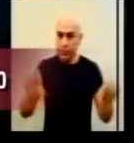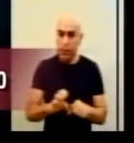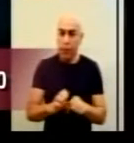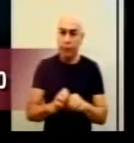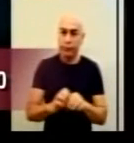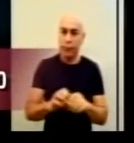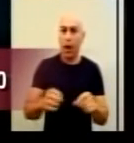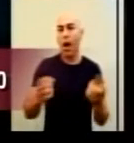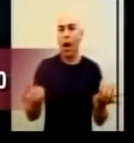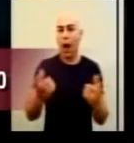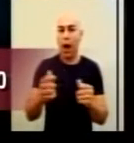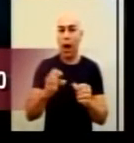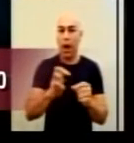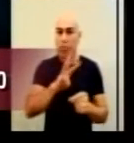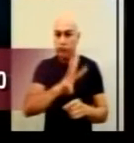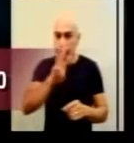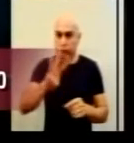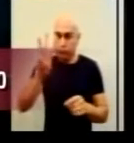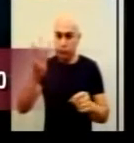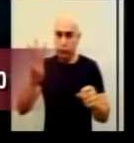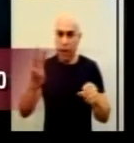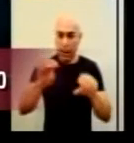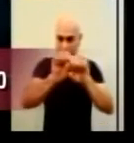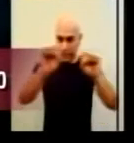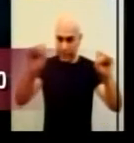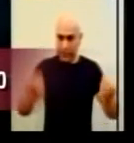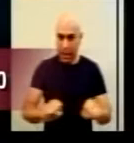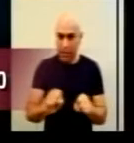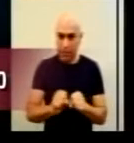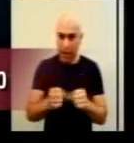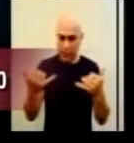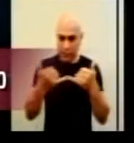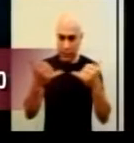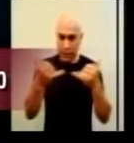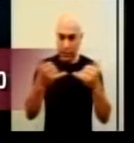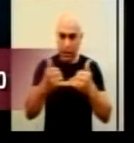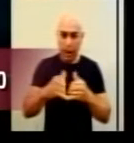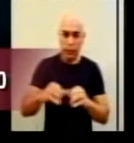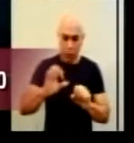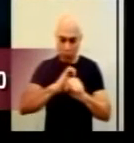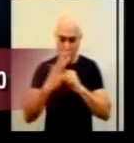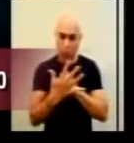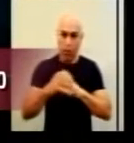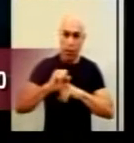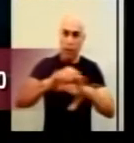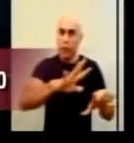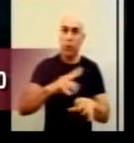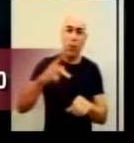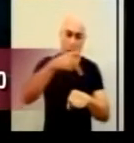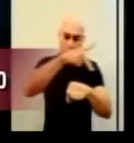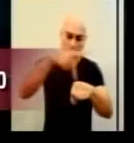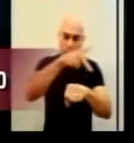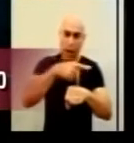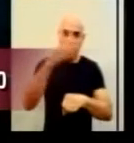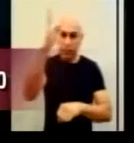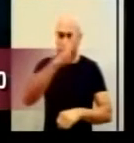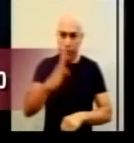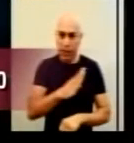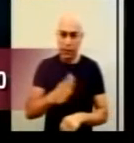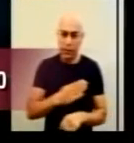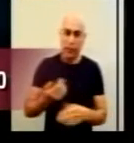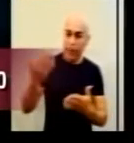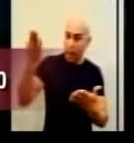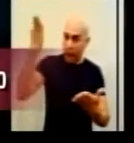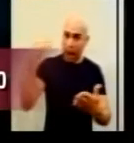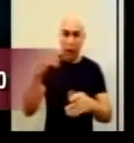o eSUS, que é o sistema de notificação de casos de coronavírus no país, ele ficou muito instável em semanas anteriores,